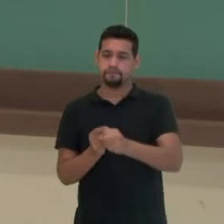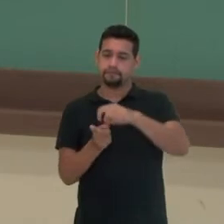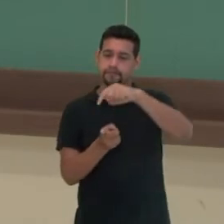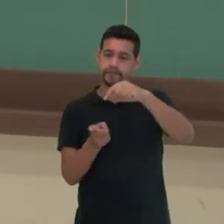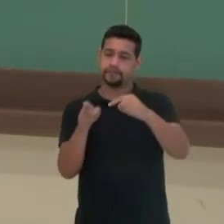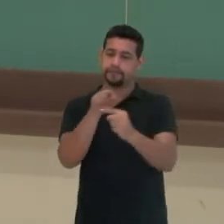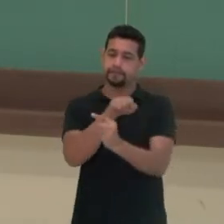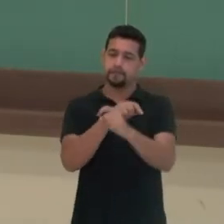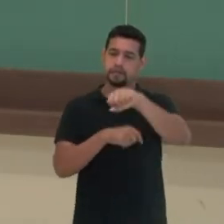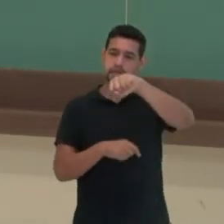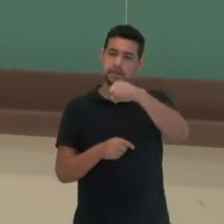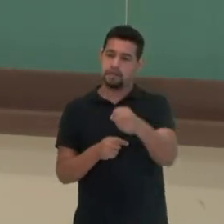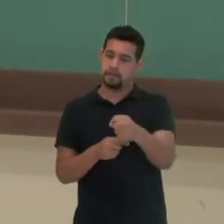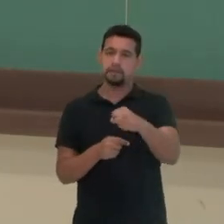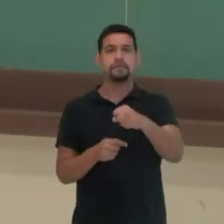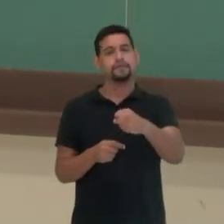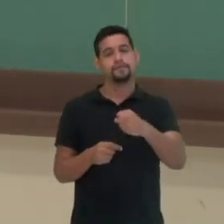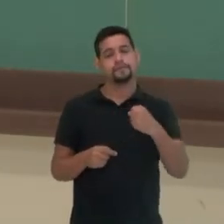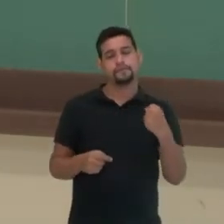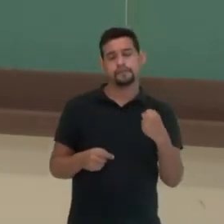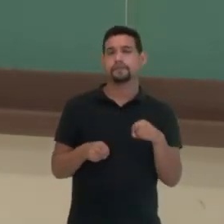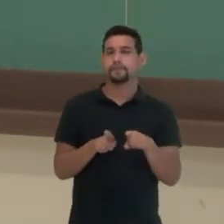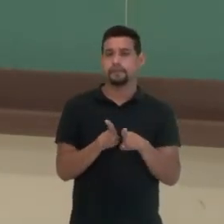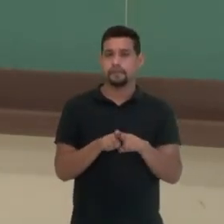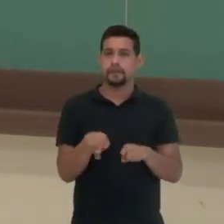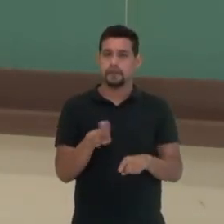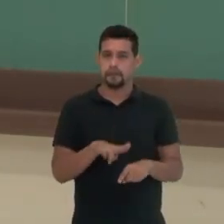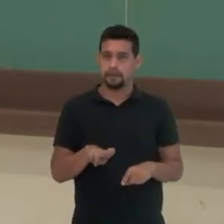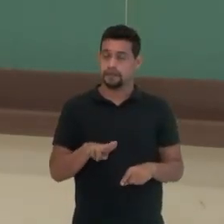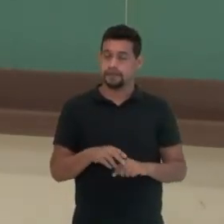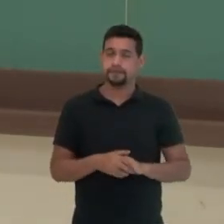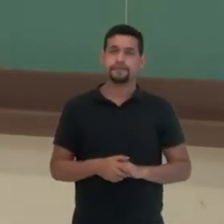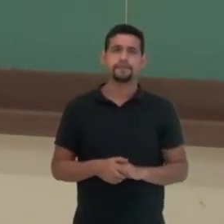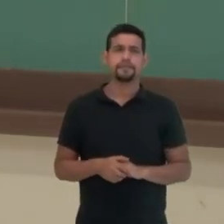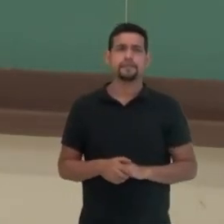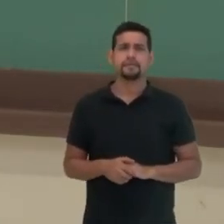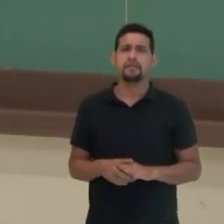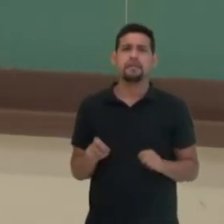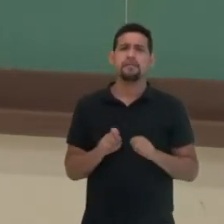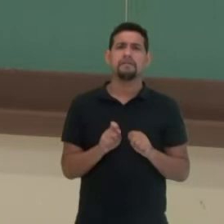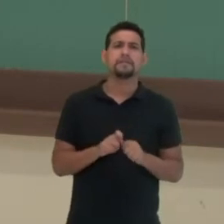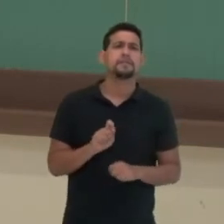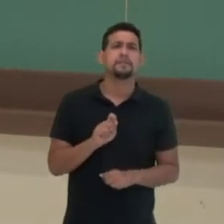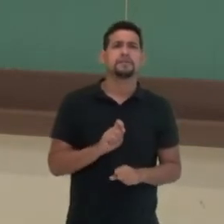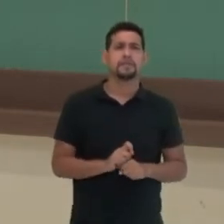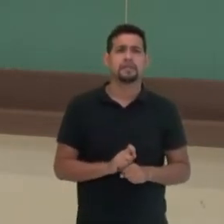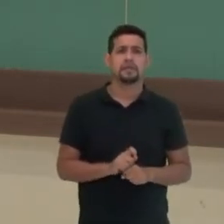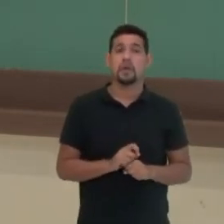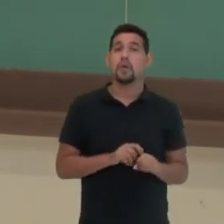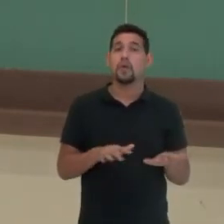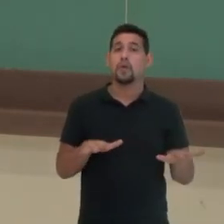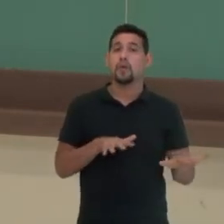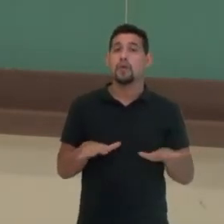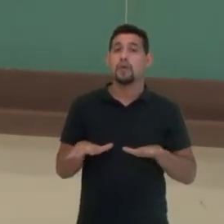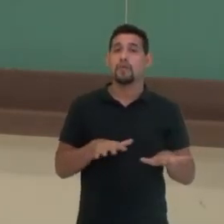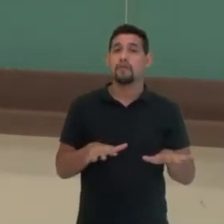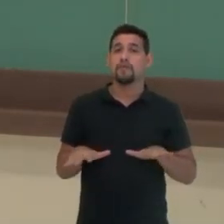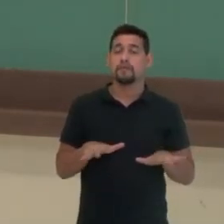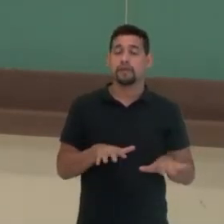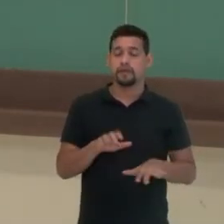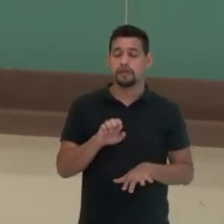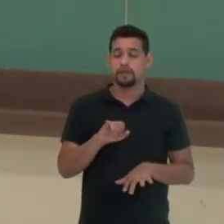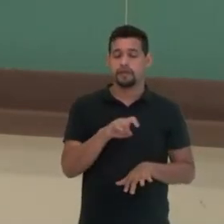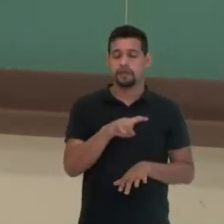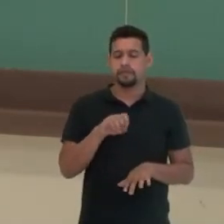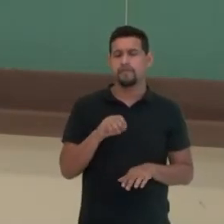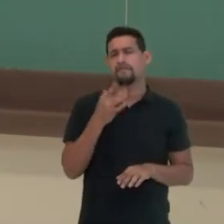Com a força que você vai estar aplicando aqui na maçaneta, provocando então o quê? O movimento do eixo e vai